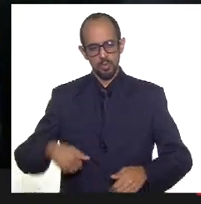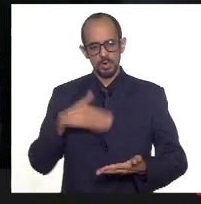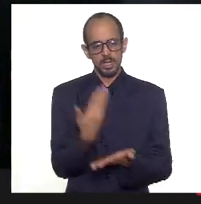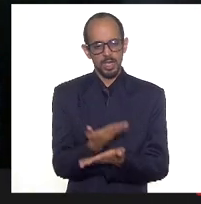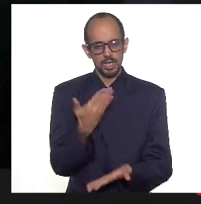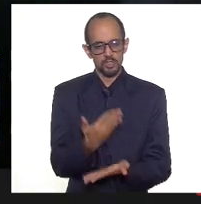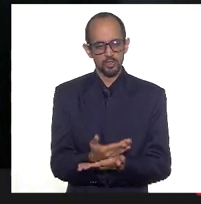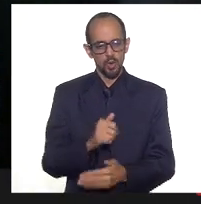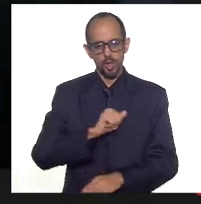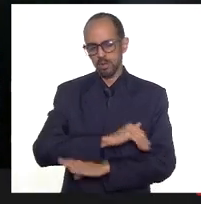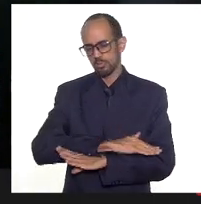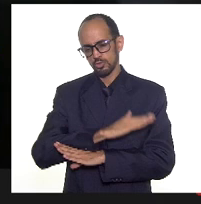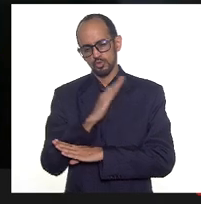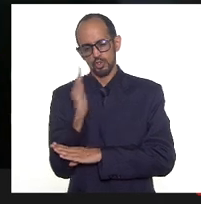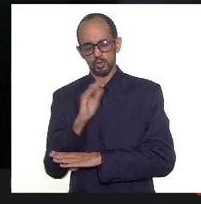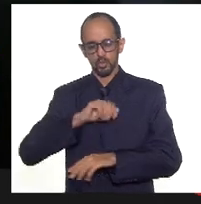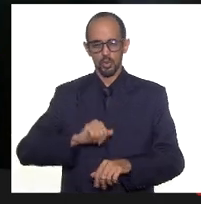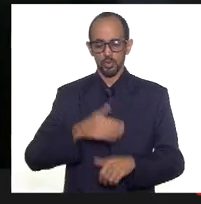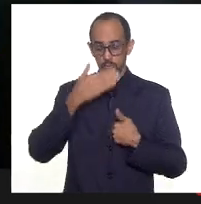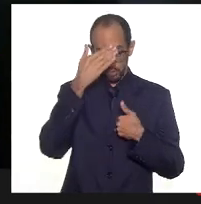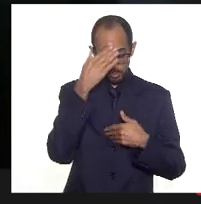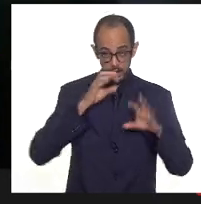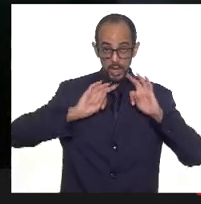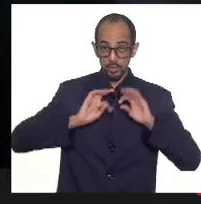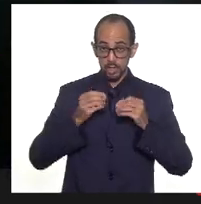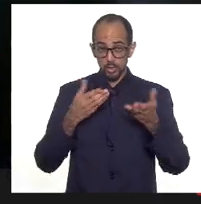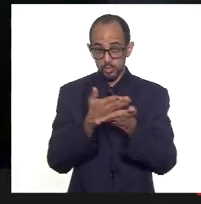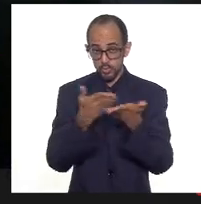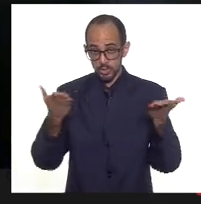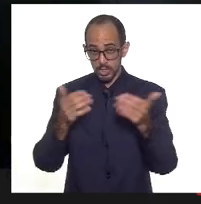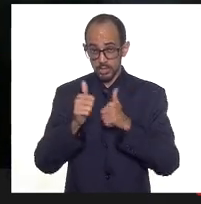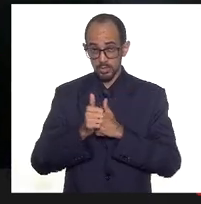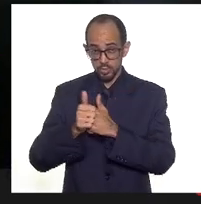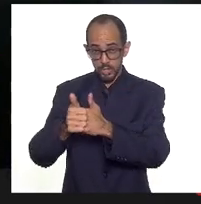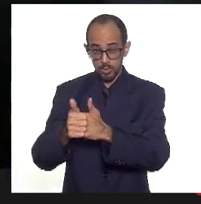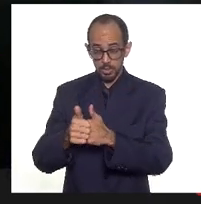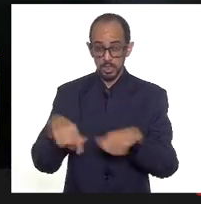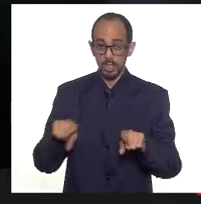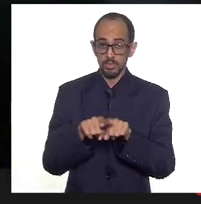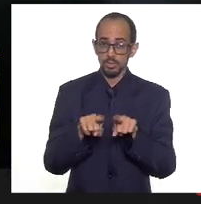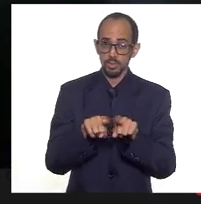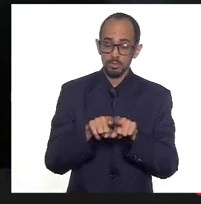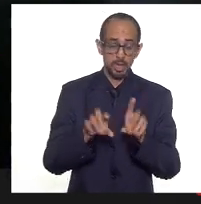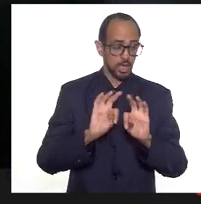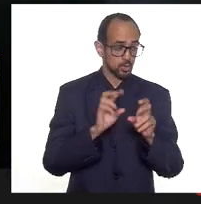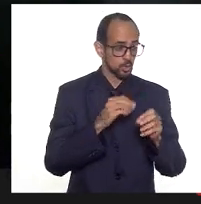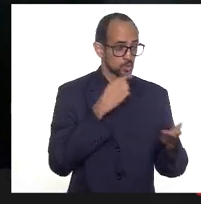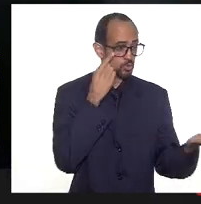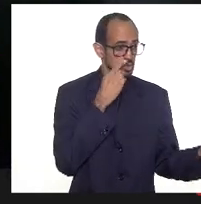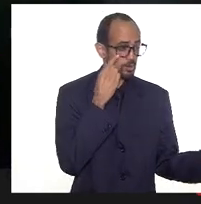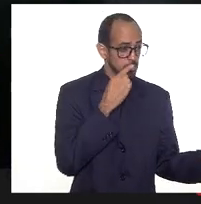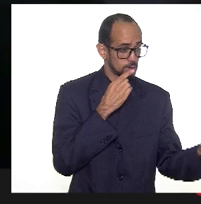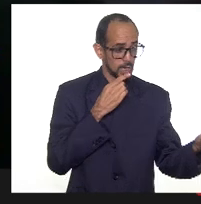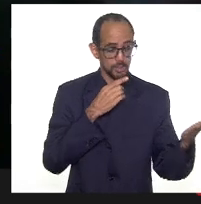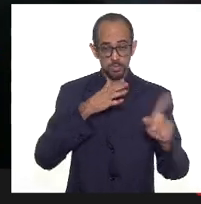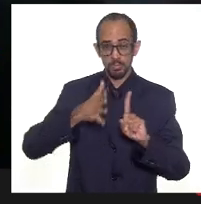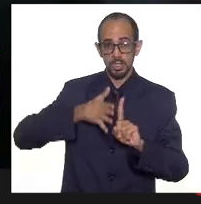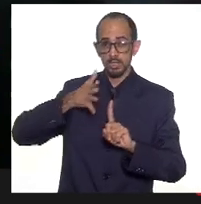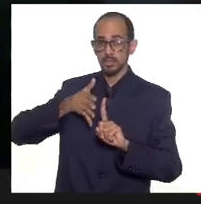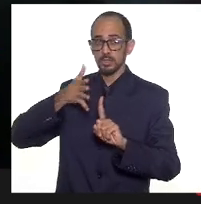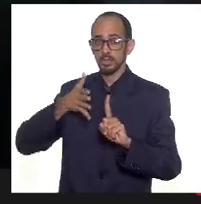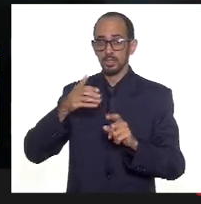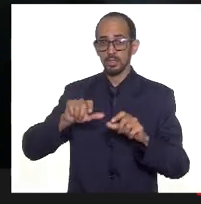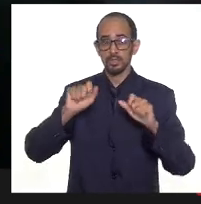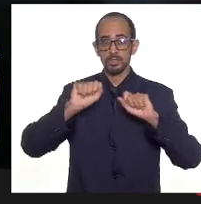integral. Obrigada a todas e todos que acompanharam conosco, obrigada a todos os deputados, as nossas palestrantes e a